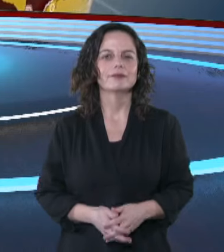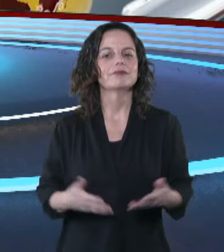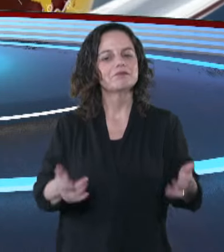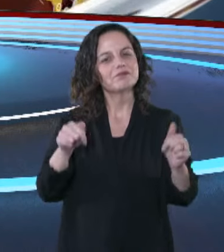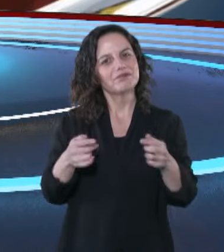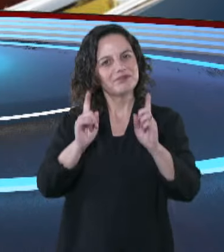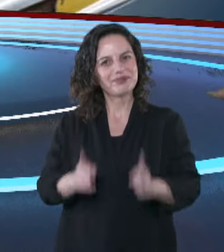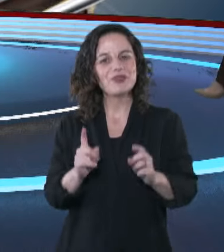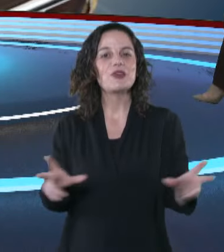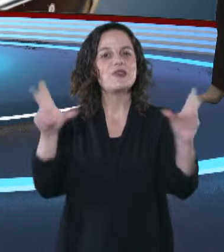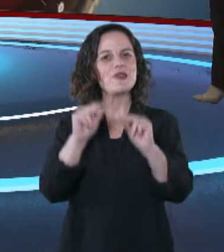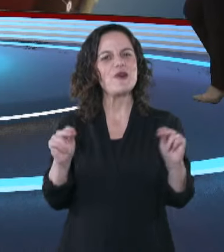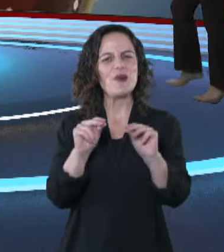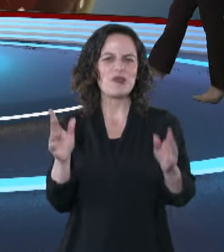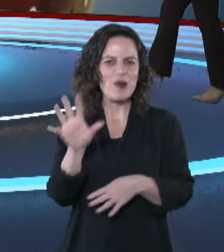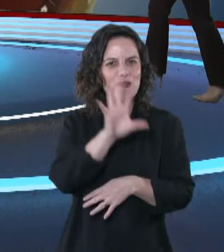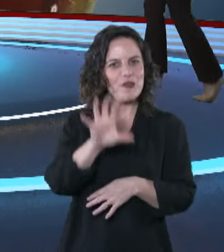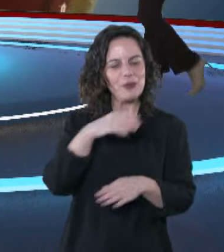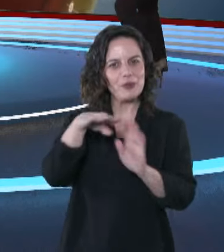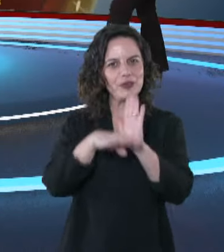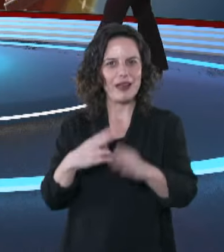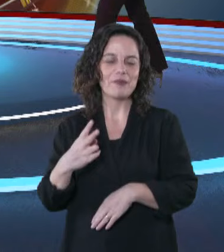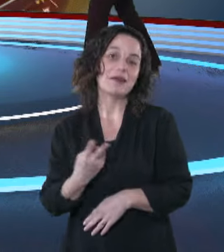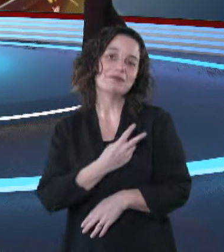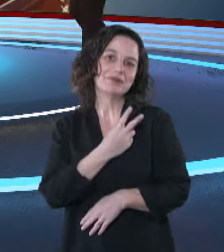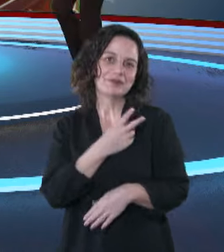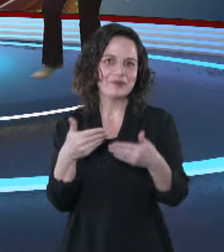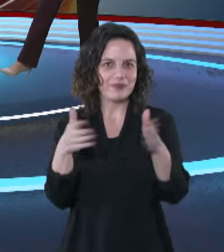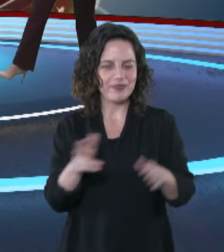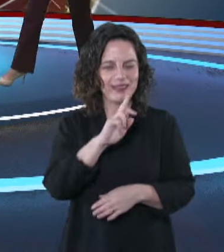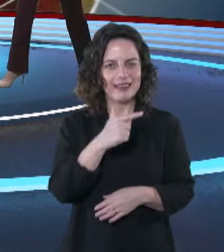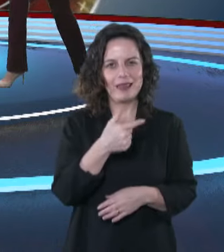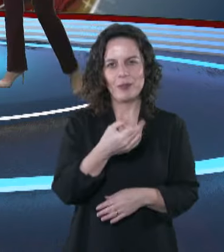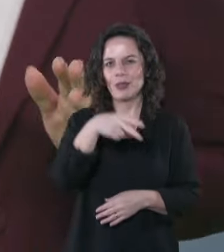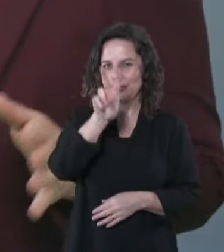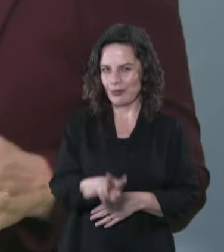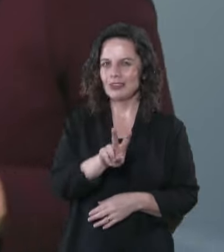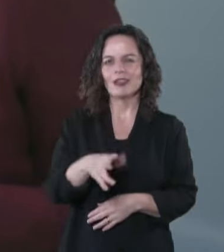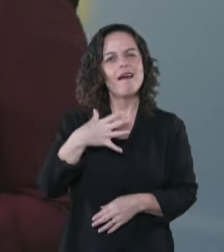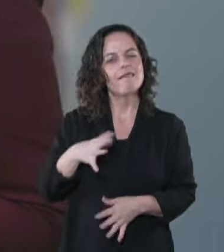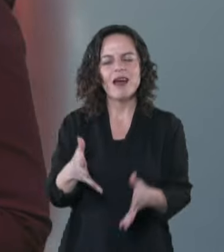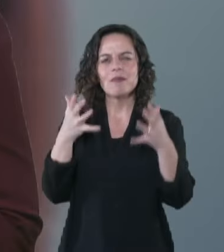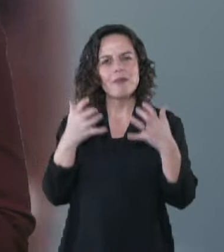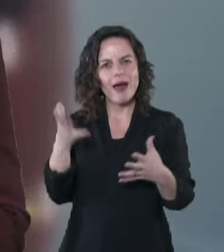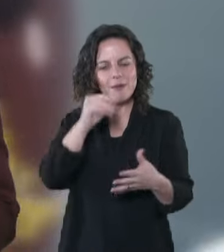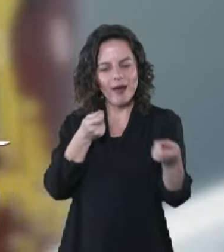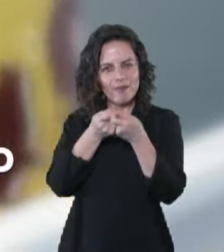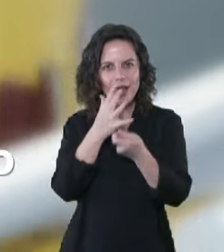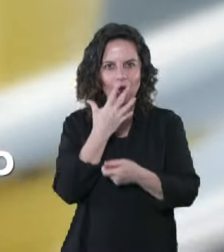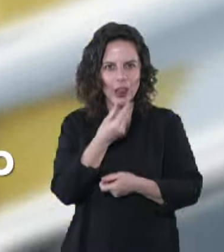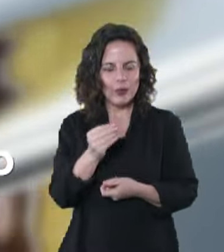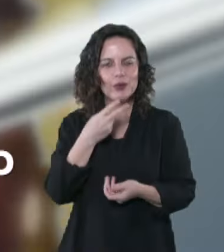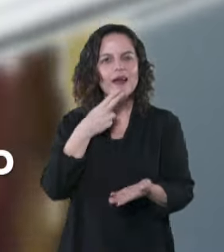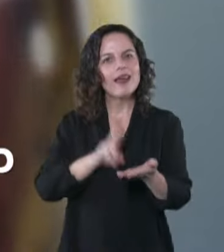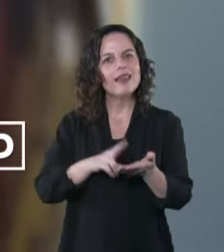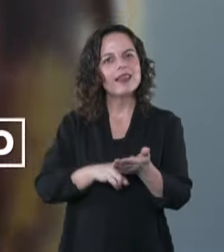Começámos hoje um novo formato de programa na Universidade Aberta, na RTP2. Procuramos estar mais próximo dos alunos e da